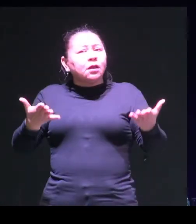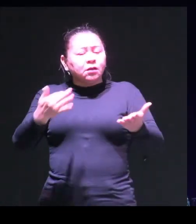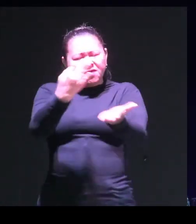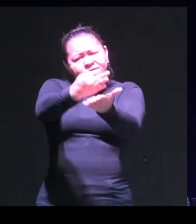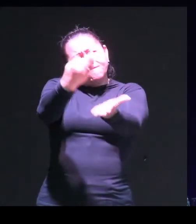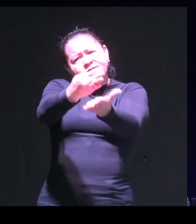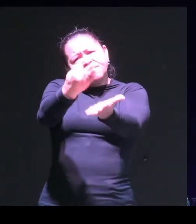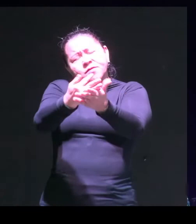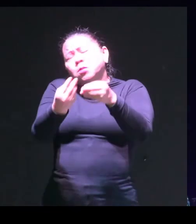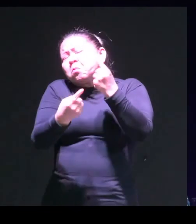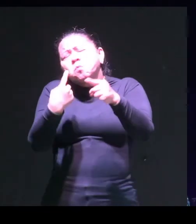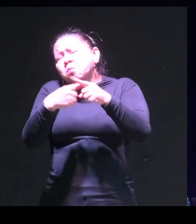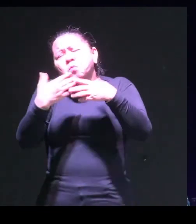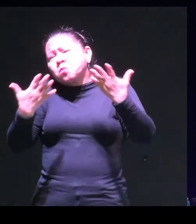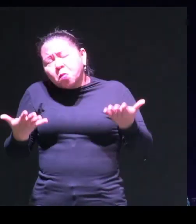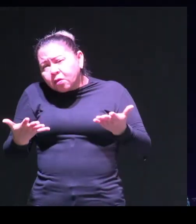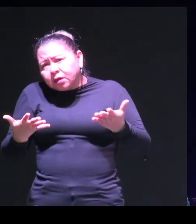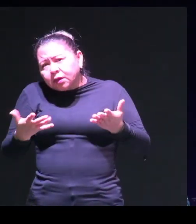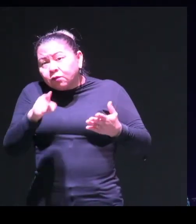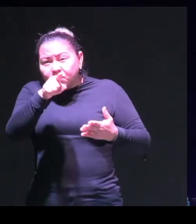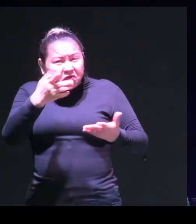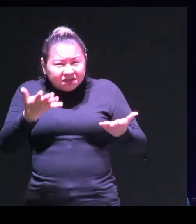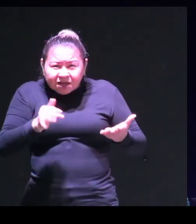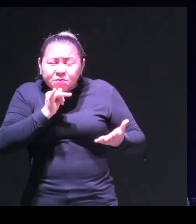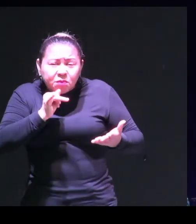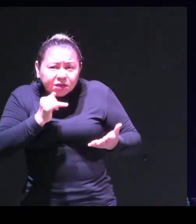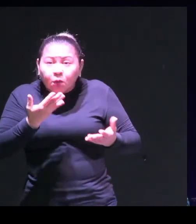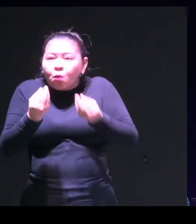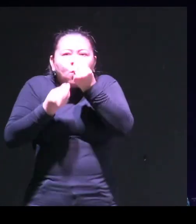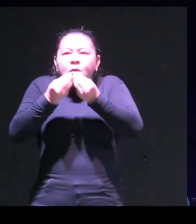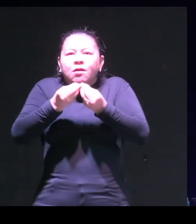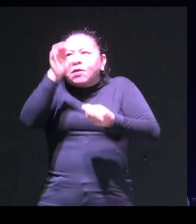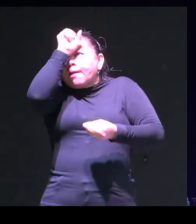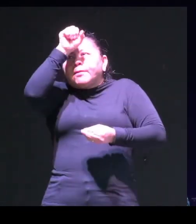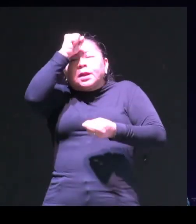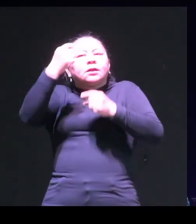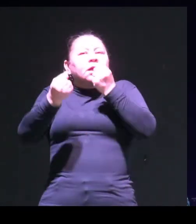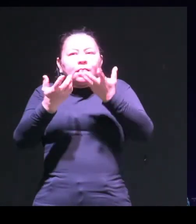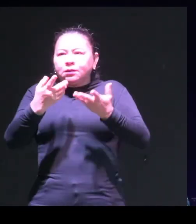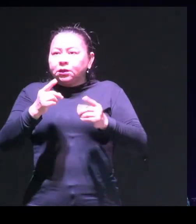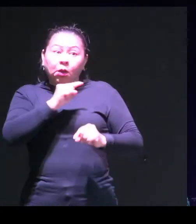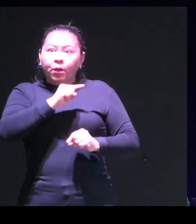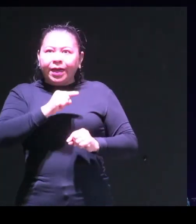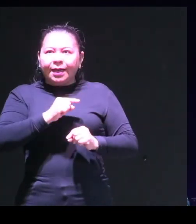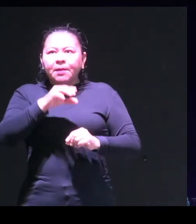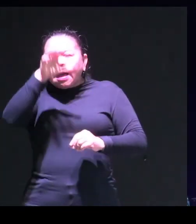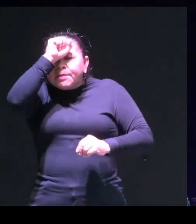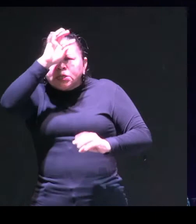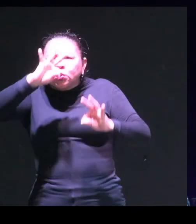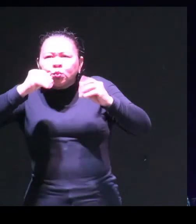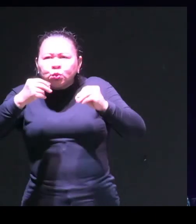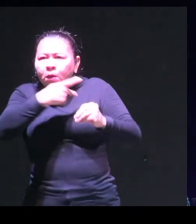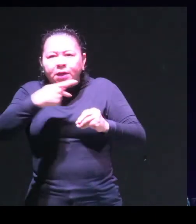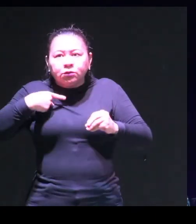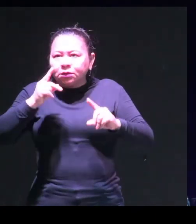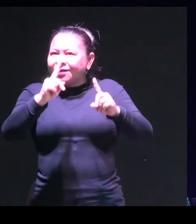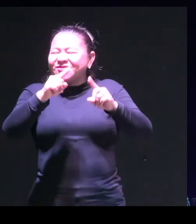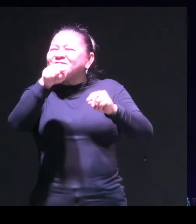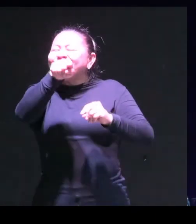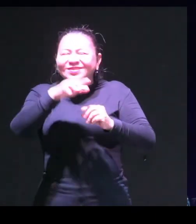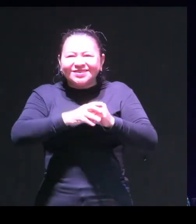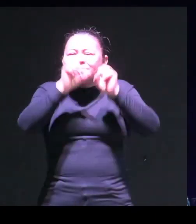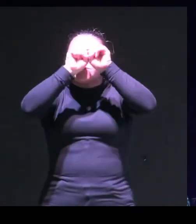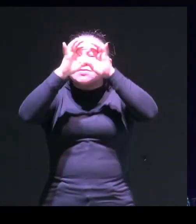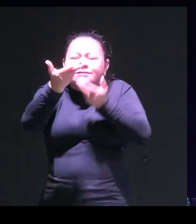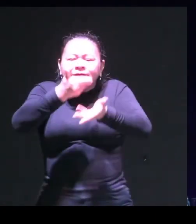nos edificamos um ao outro. Não, você não é edificado na igreja pelo pastor que está aqui falando. Você e eu somos edificados